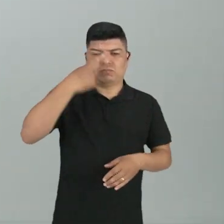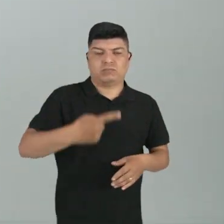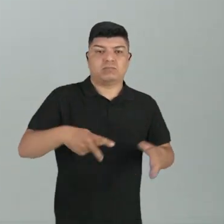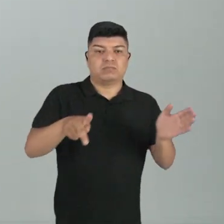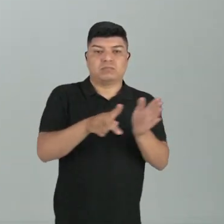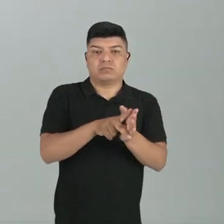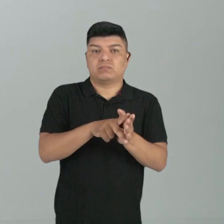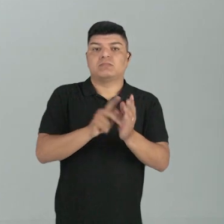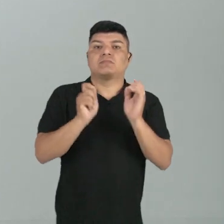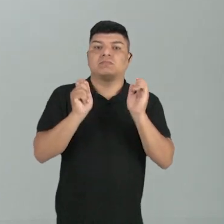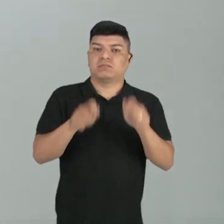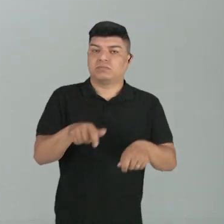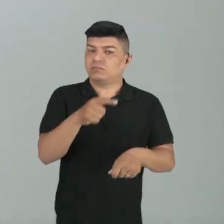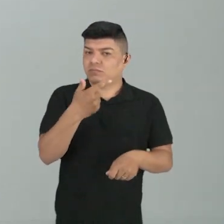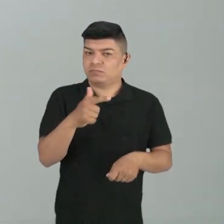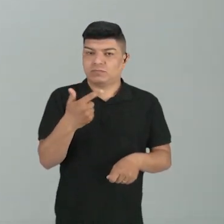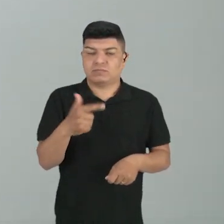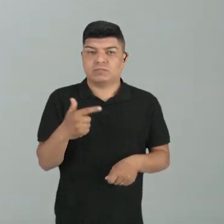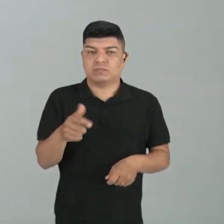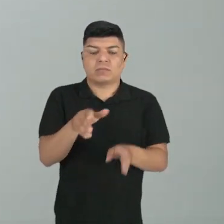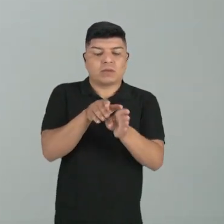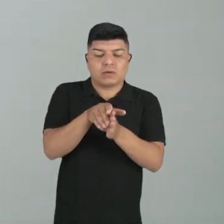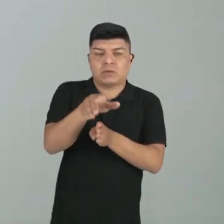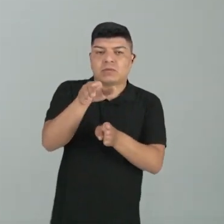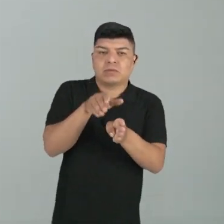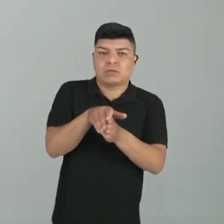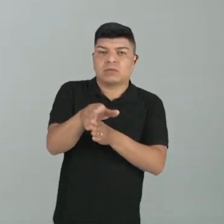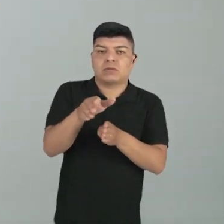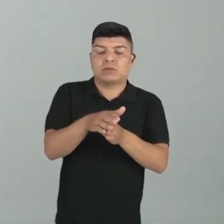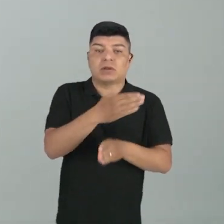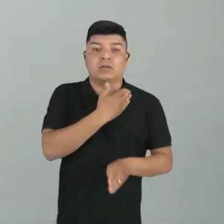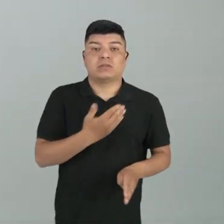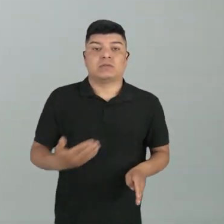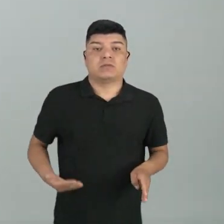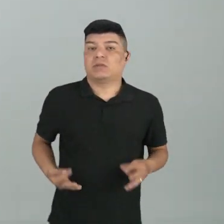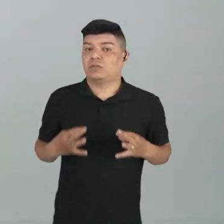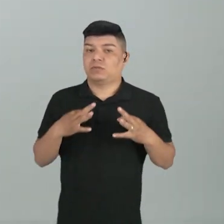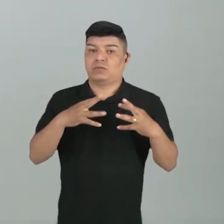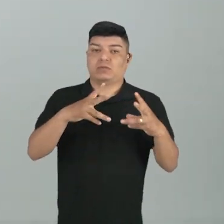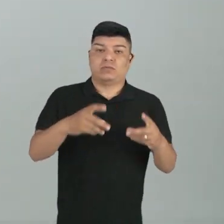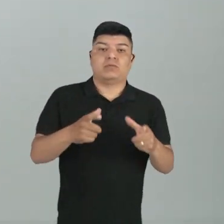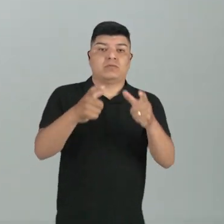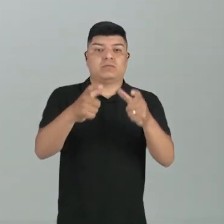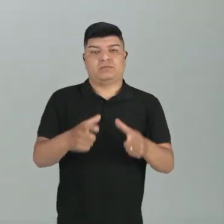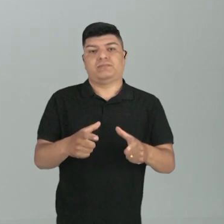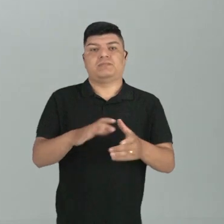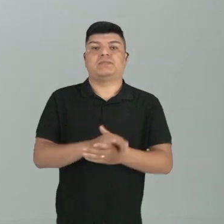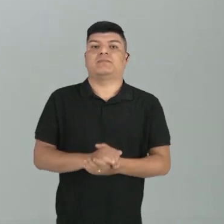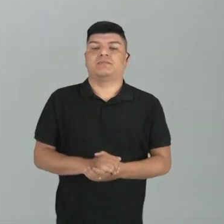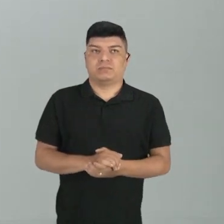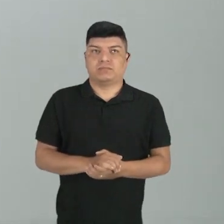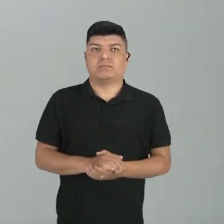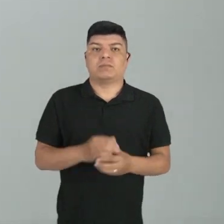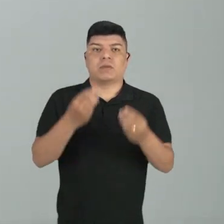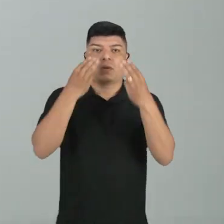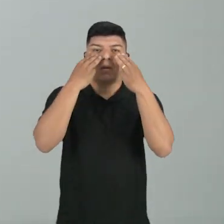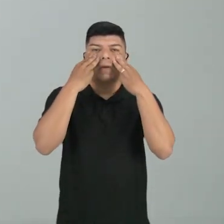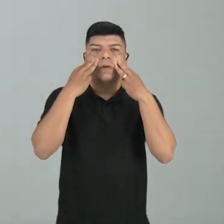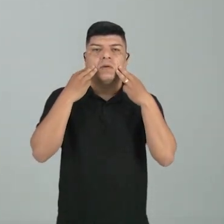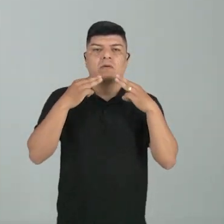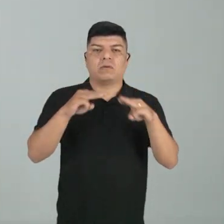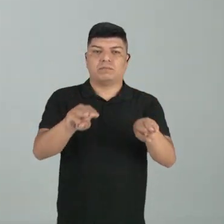que pudesse, digamos assim, orientar e governar todo um território. Maquiavel,